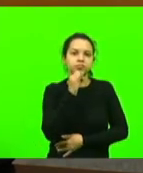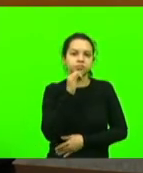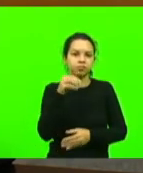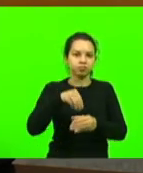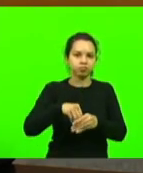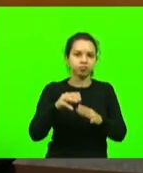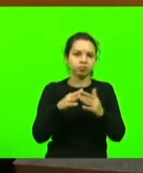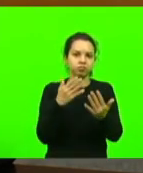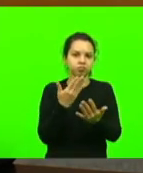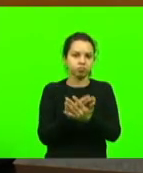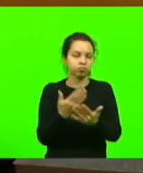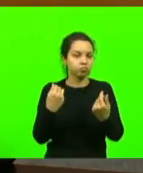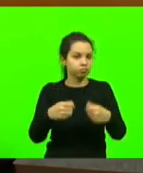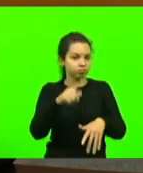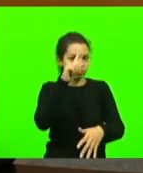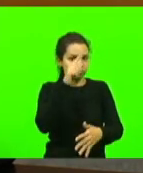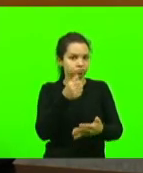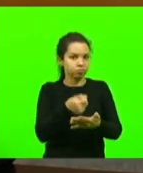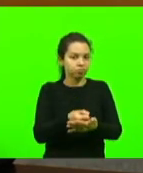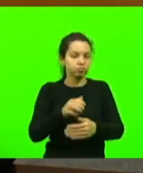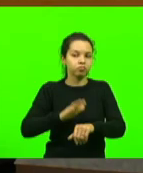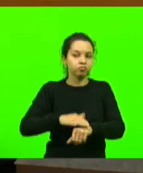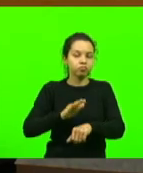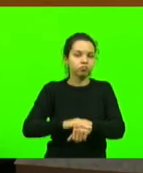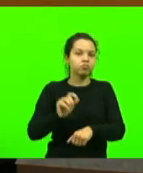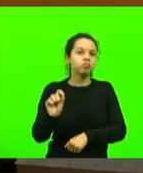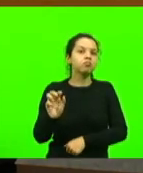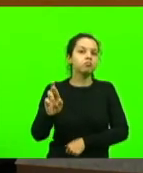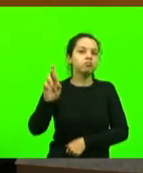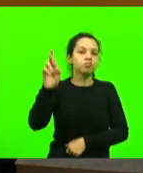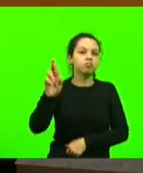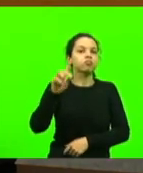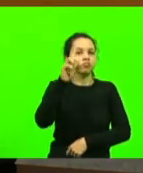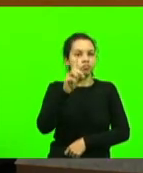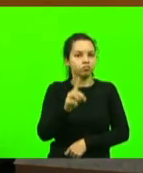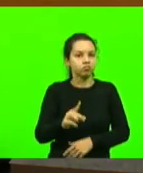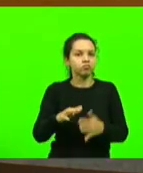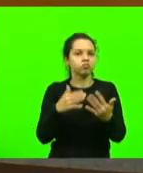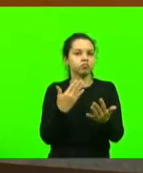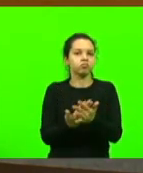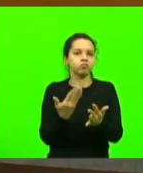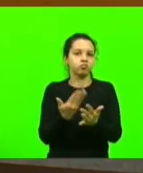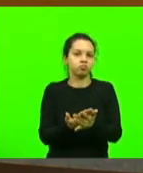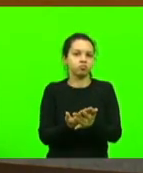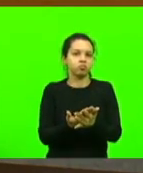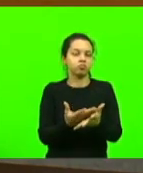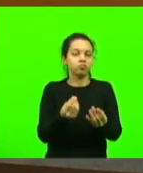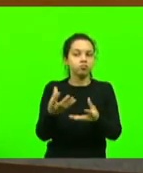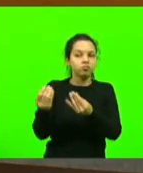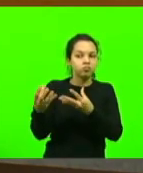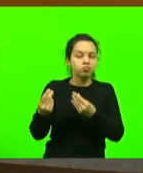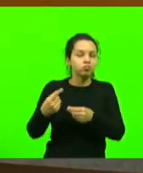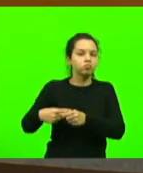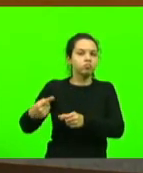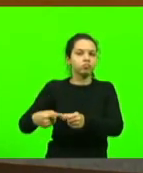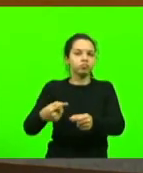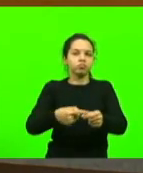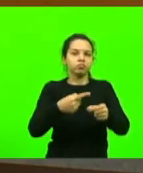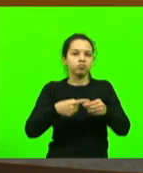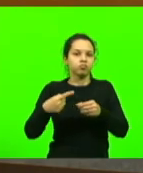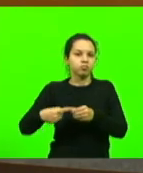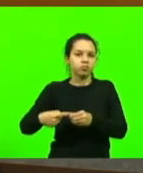ela vai ser decidida por quem pelo diretor de escola que a grande maioria dos municípios